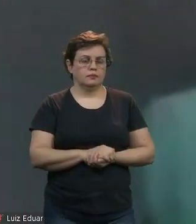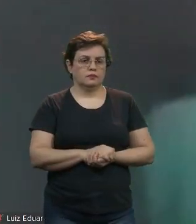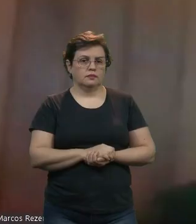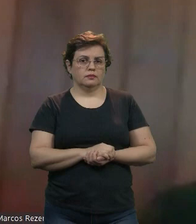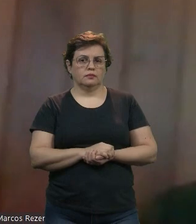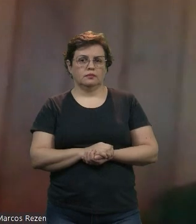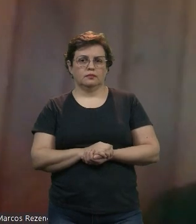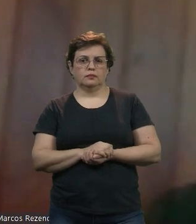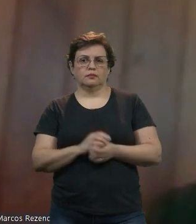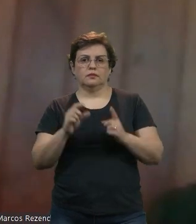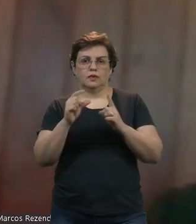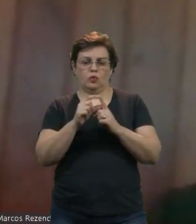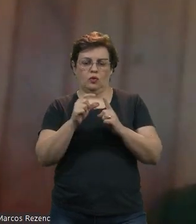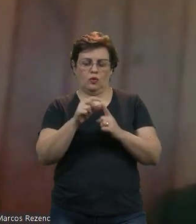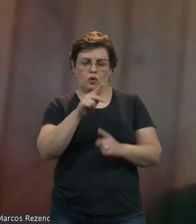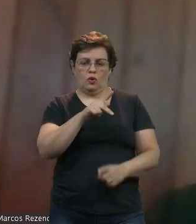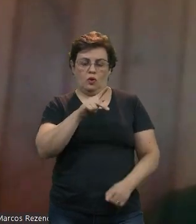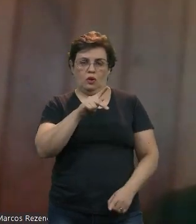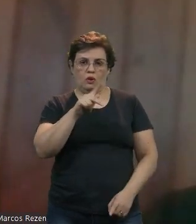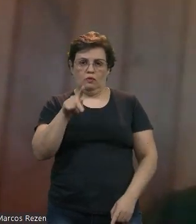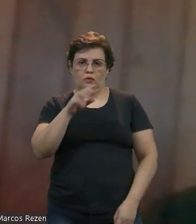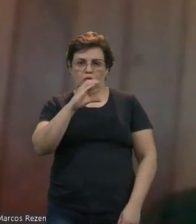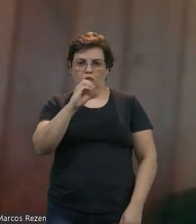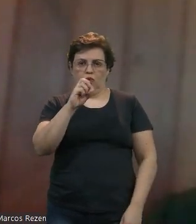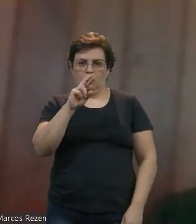Questão de ordem, vereador professor Mário Coraini Júnior.